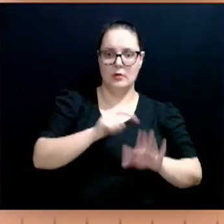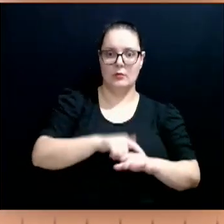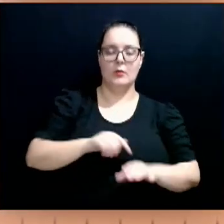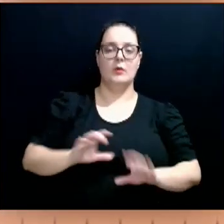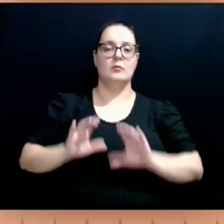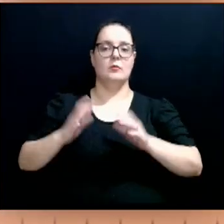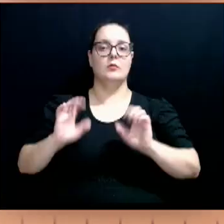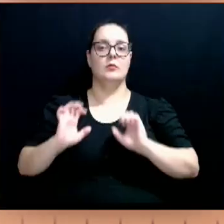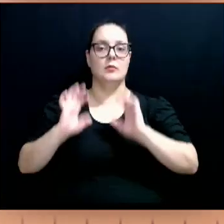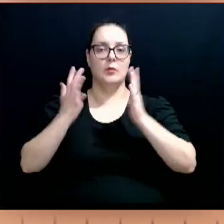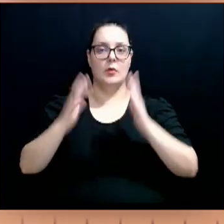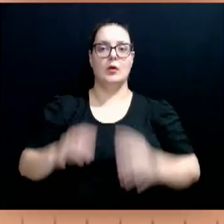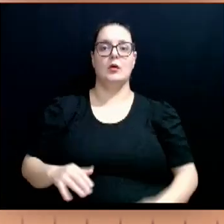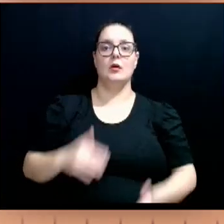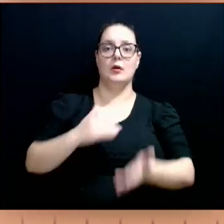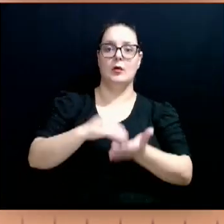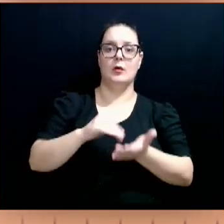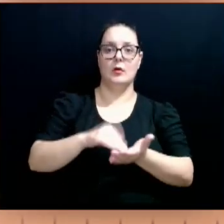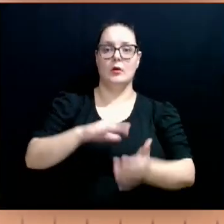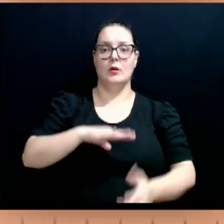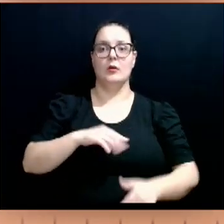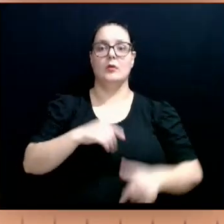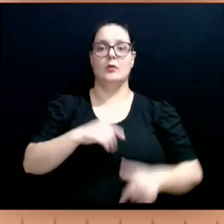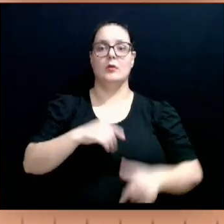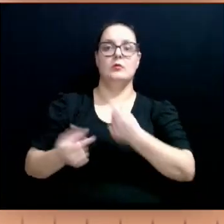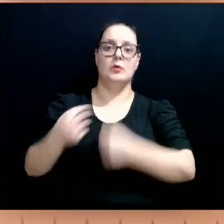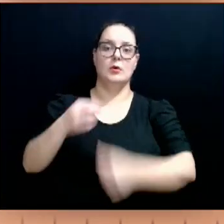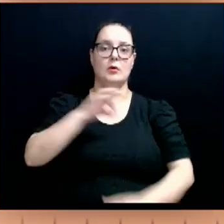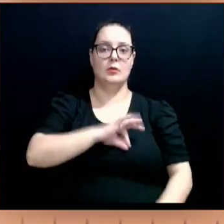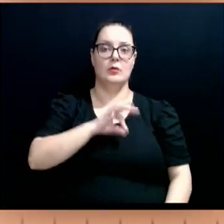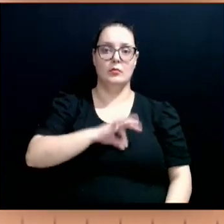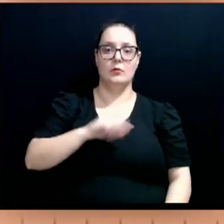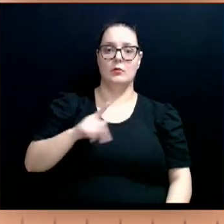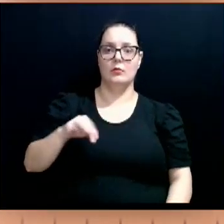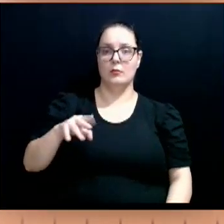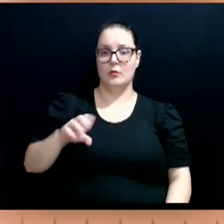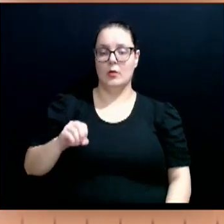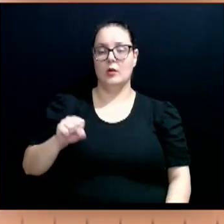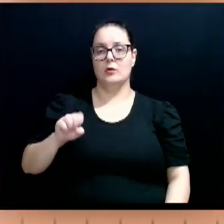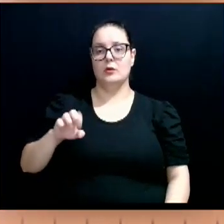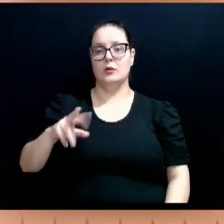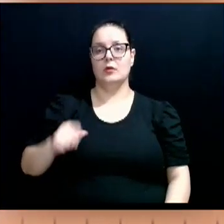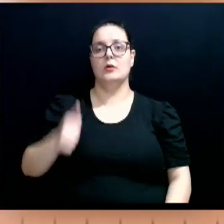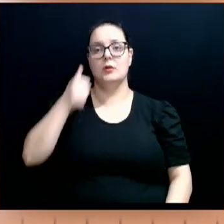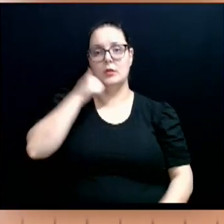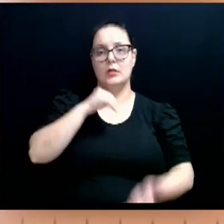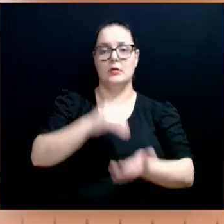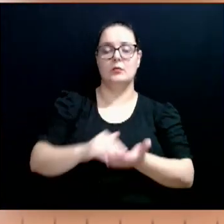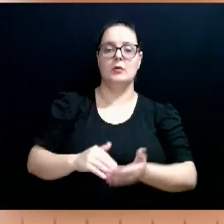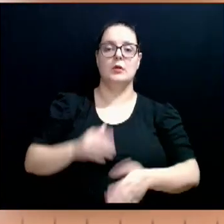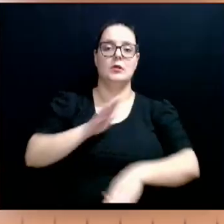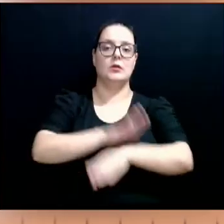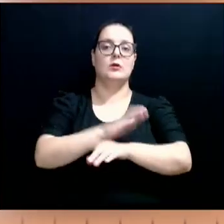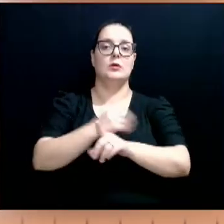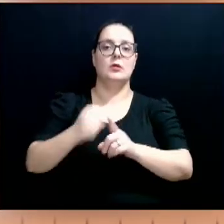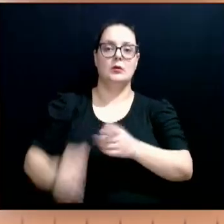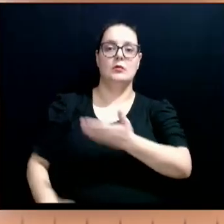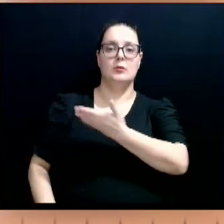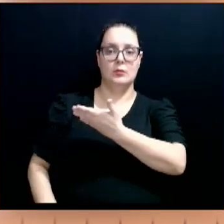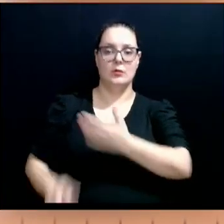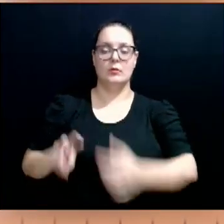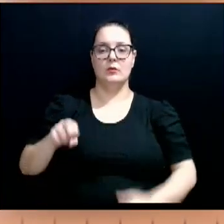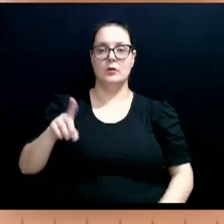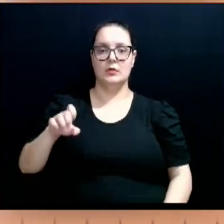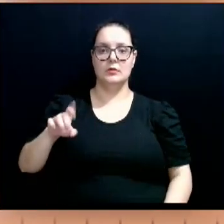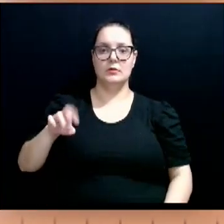do secretário municipal de Trabalho e Renda, Paulo Sérgio de Andrade, e da secretária de Assistência Social, Vandecleia Moro. Eu tenho